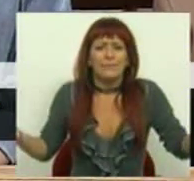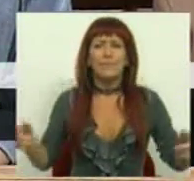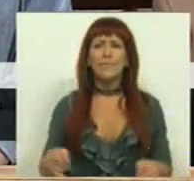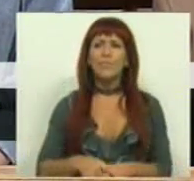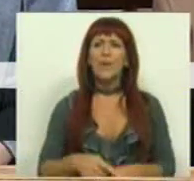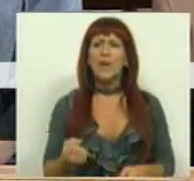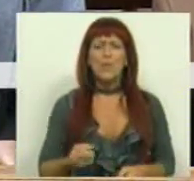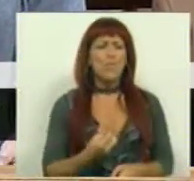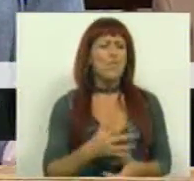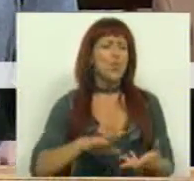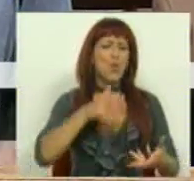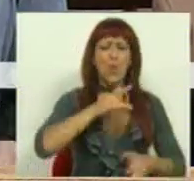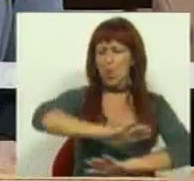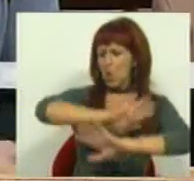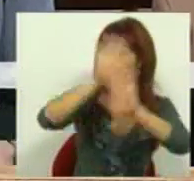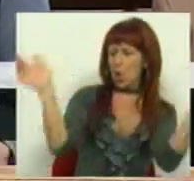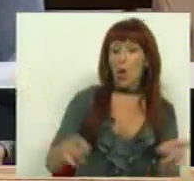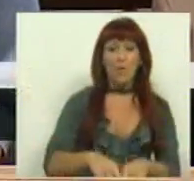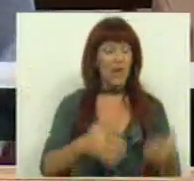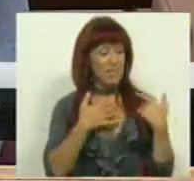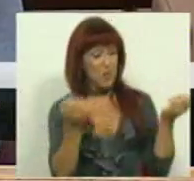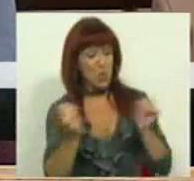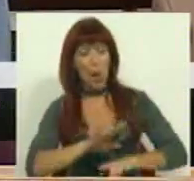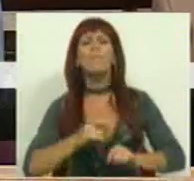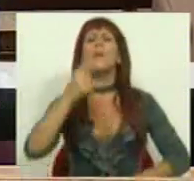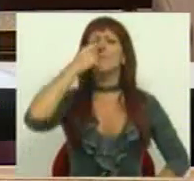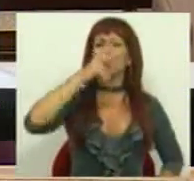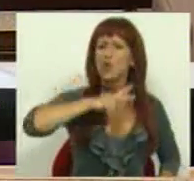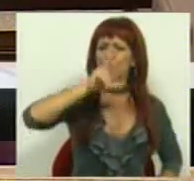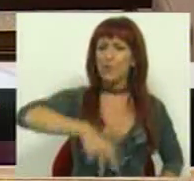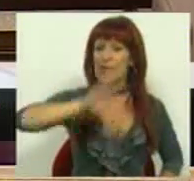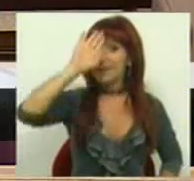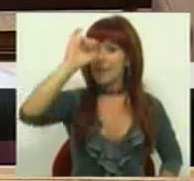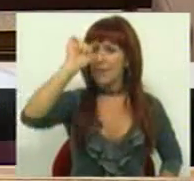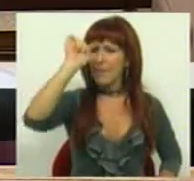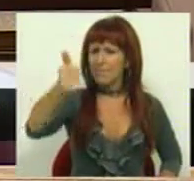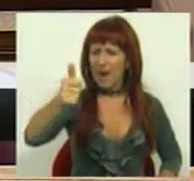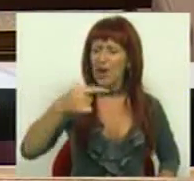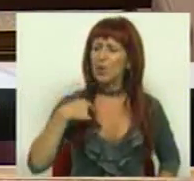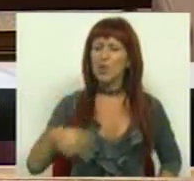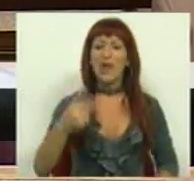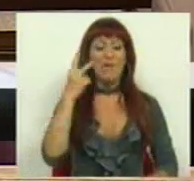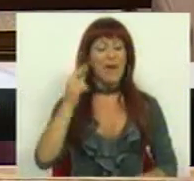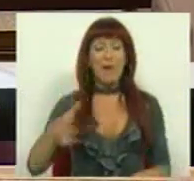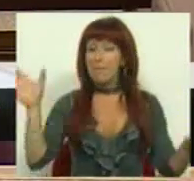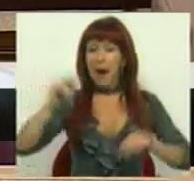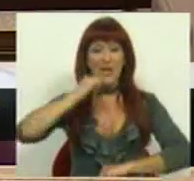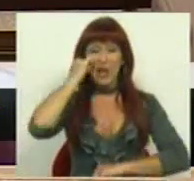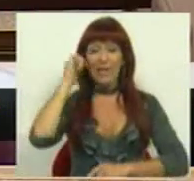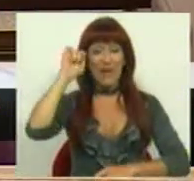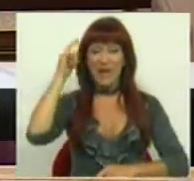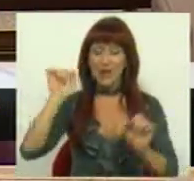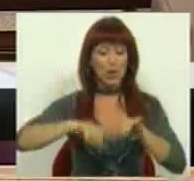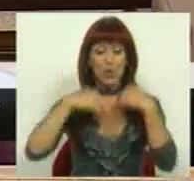No meio desta tormenta e no meio desta irresponsabilidade, os portugueses sabem bem que estão a viver a mais grave